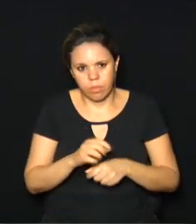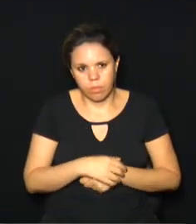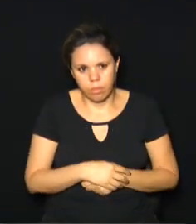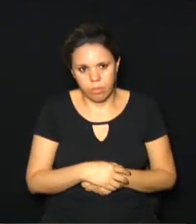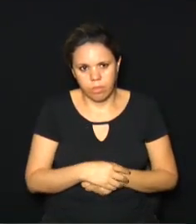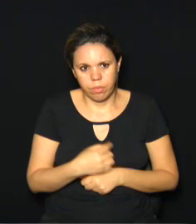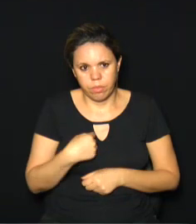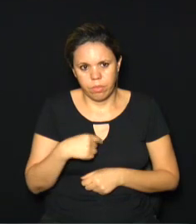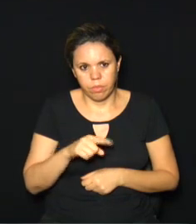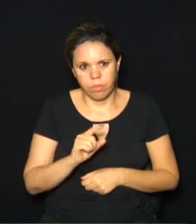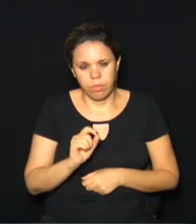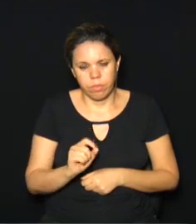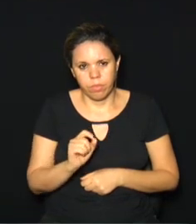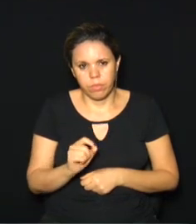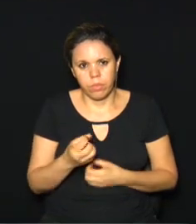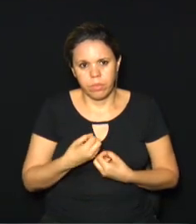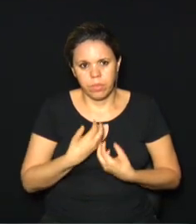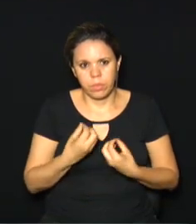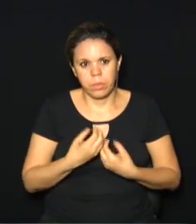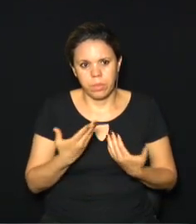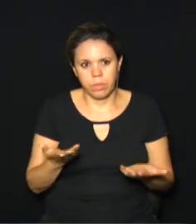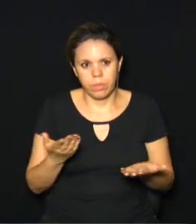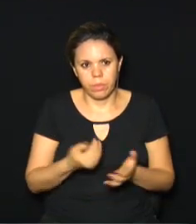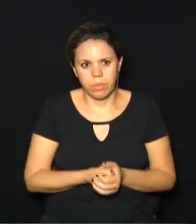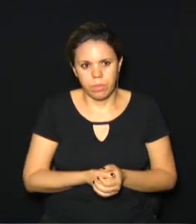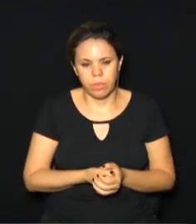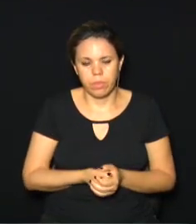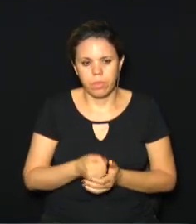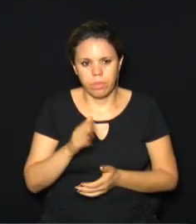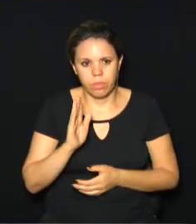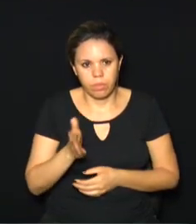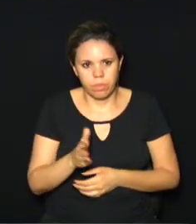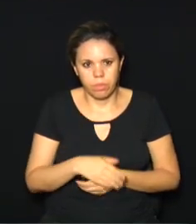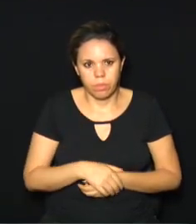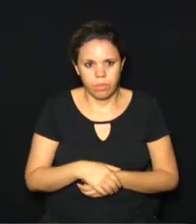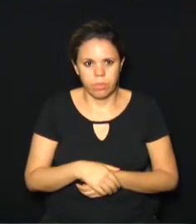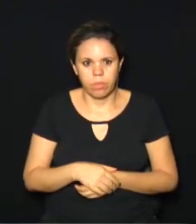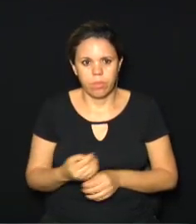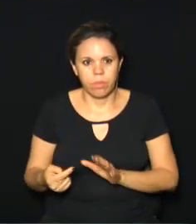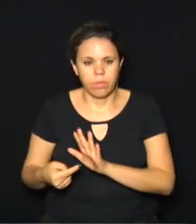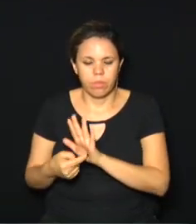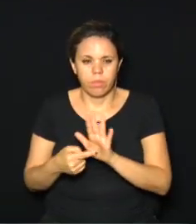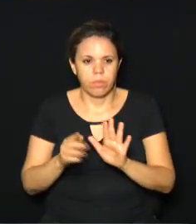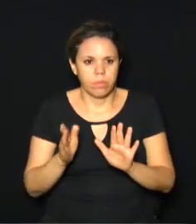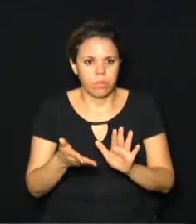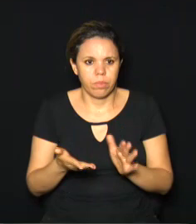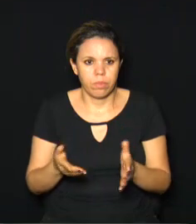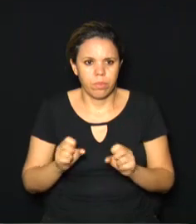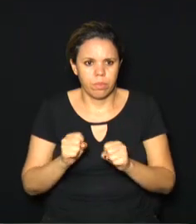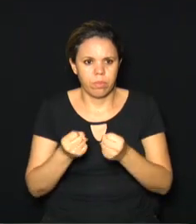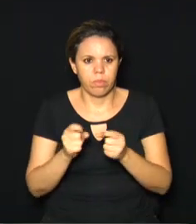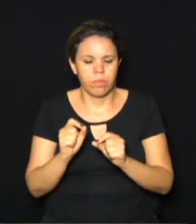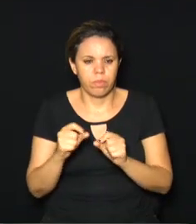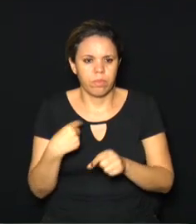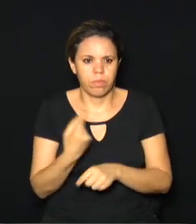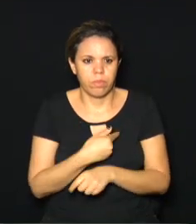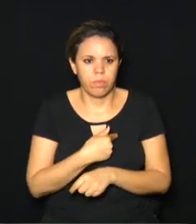eu vou, diante das informações aí, nós já estamos colocando aí, já reforçando que